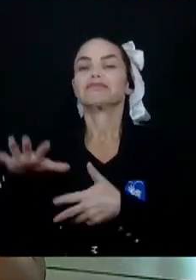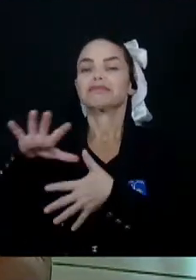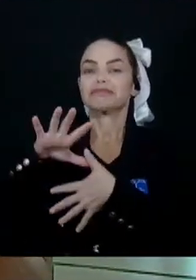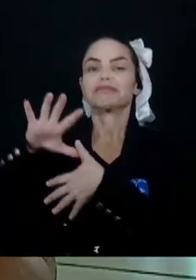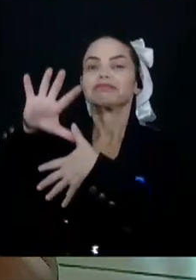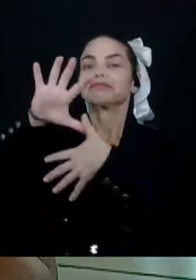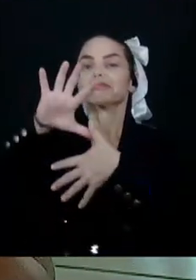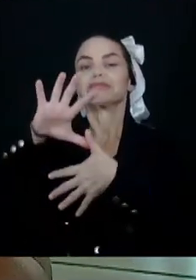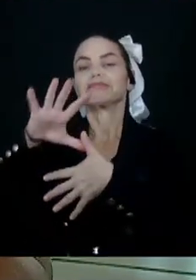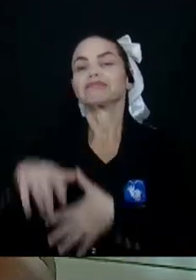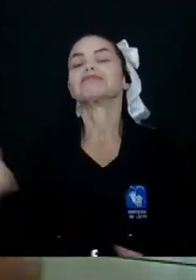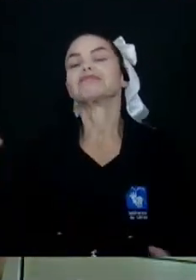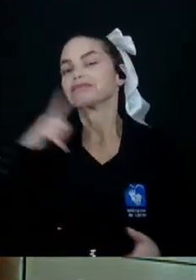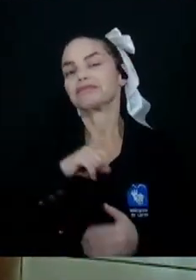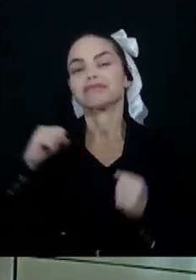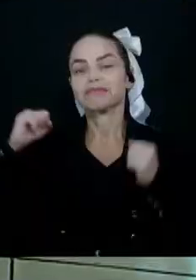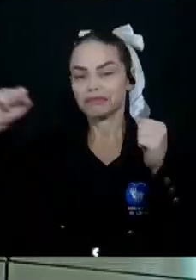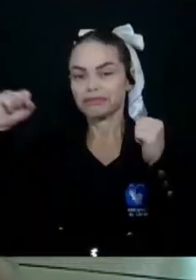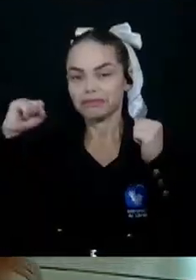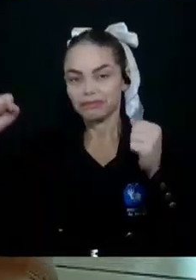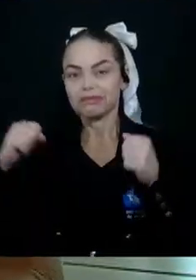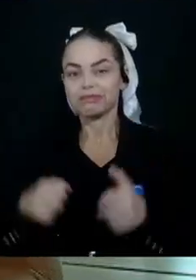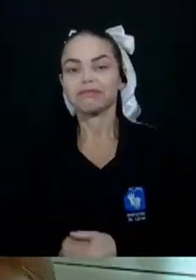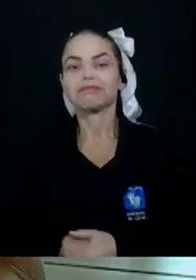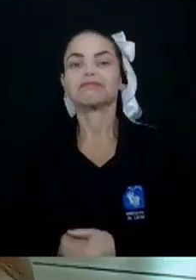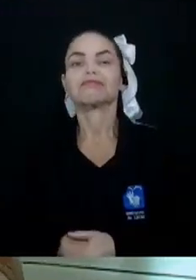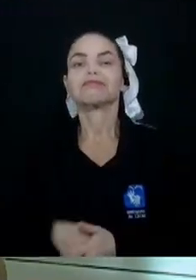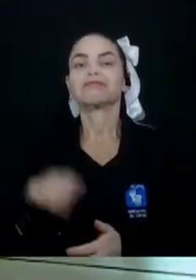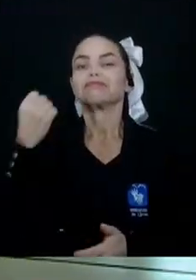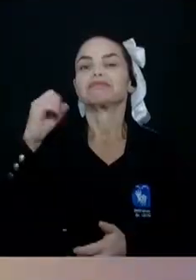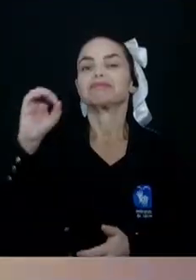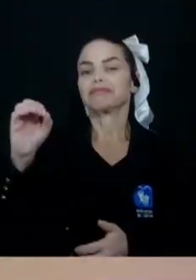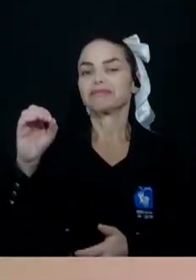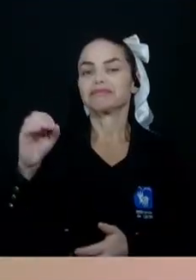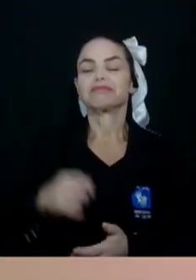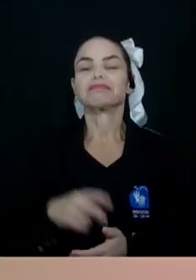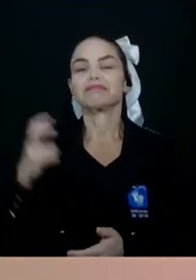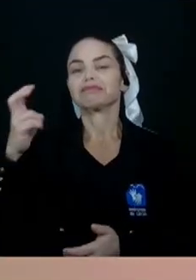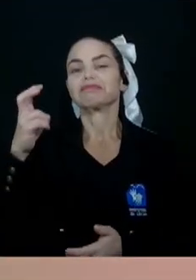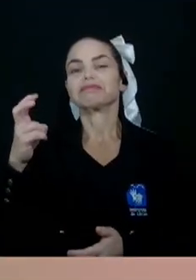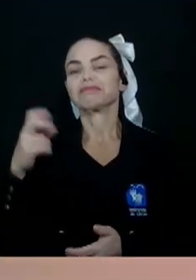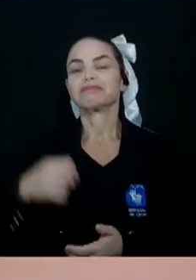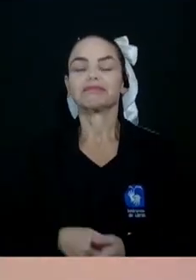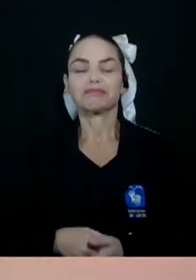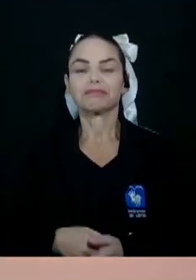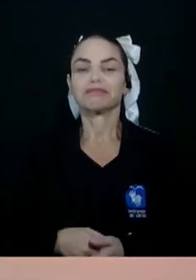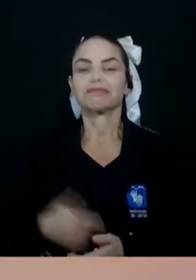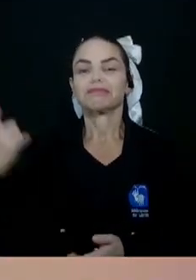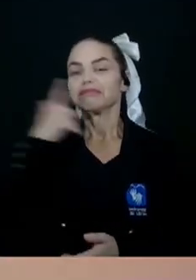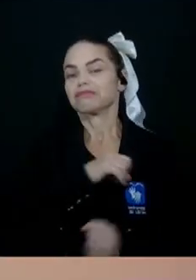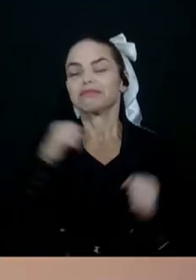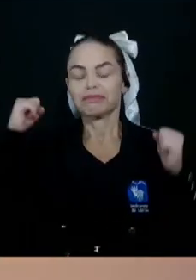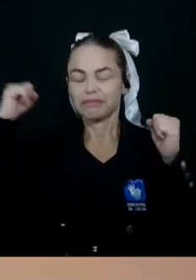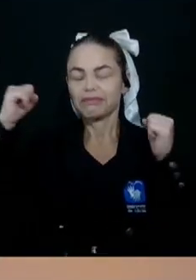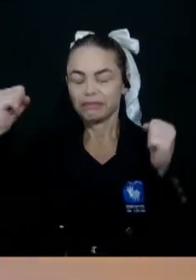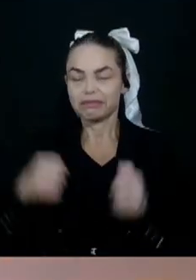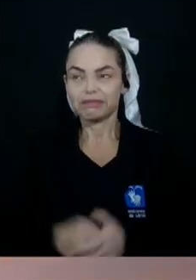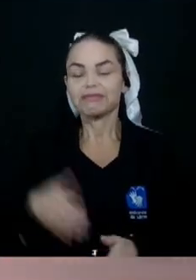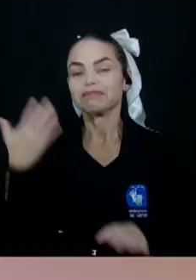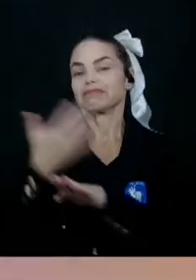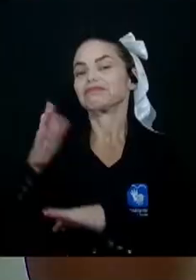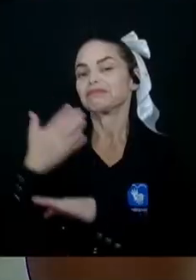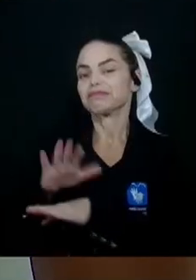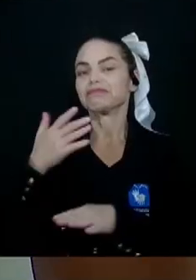o pentacampeonato, é o 5º ano consecutivo que eu ganho o desafio. O torneio contou com participantes de todos